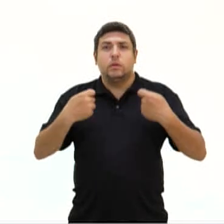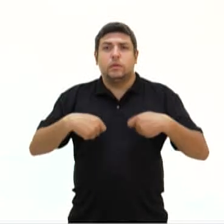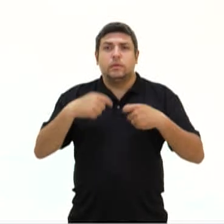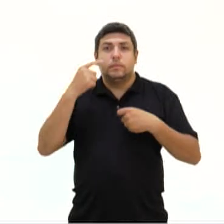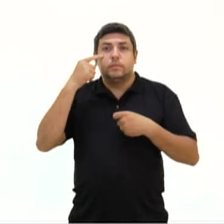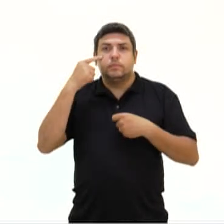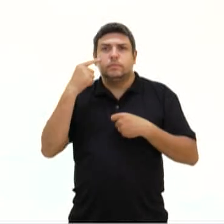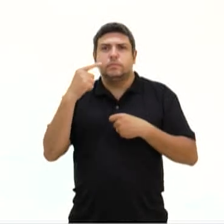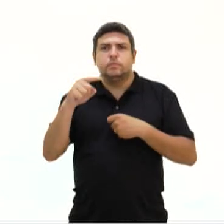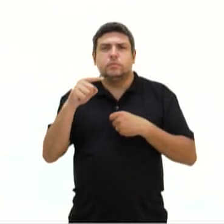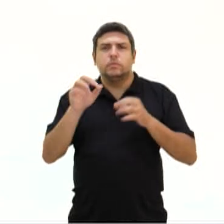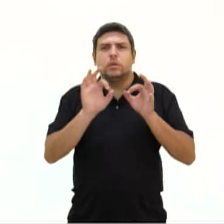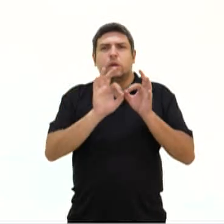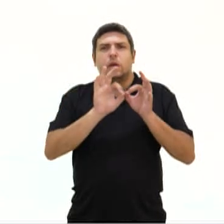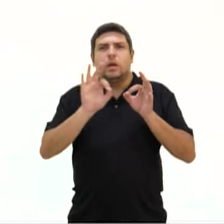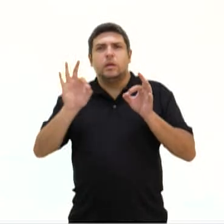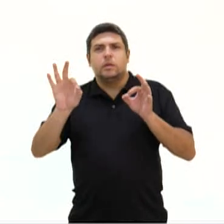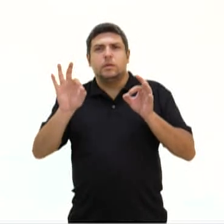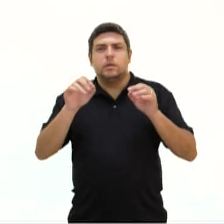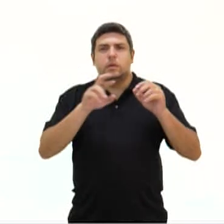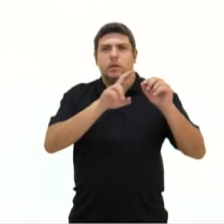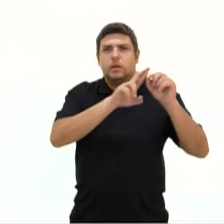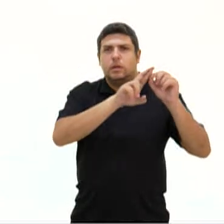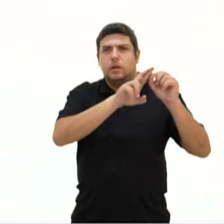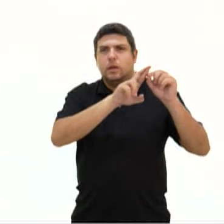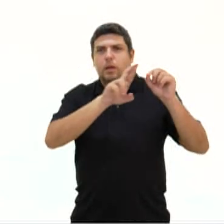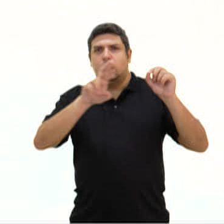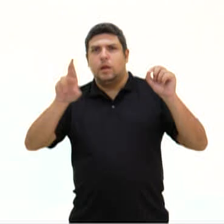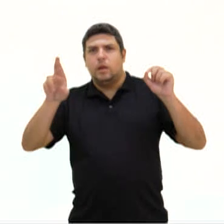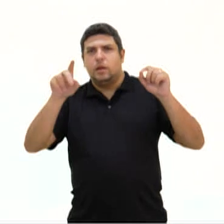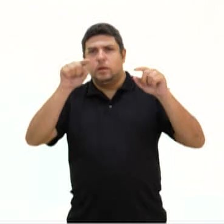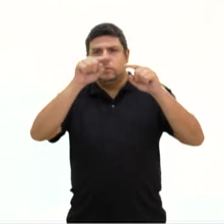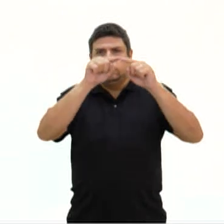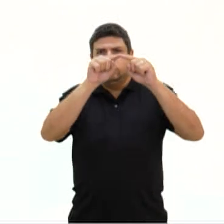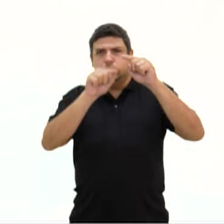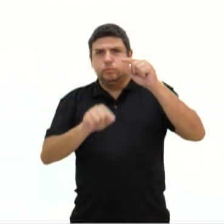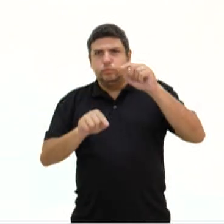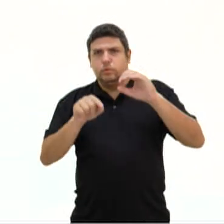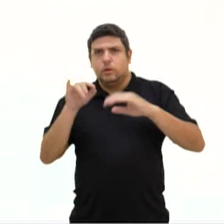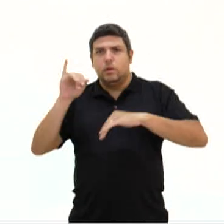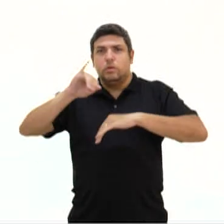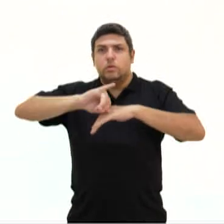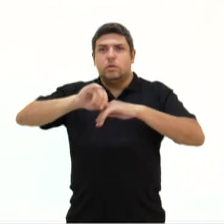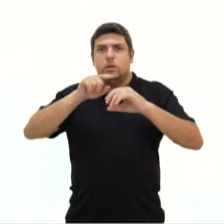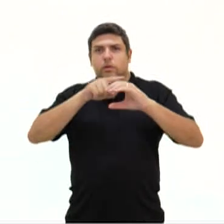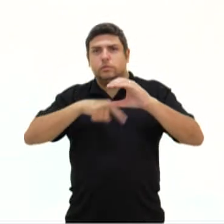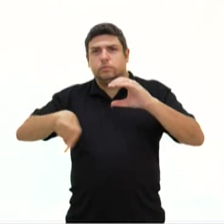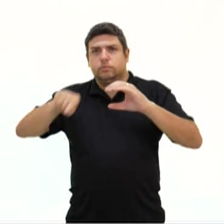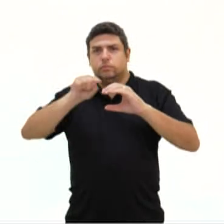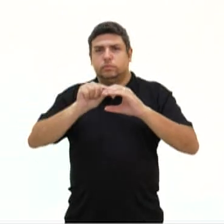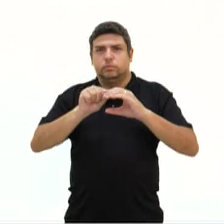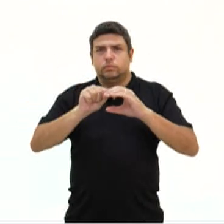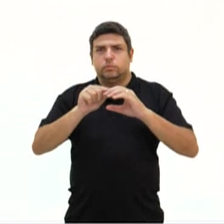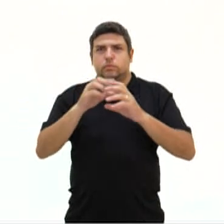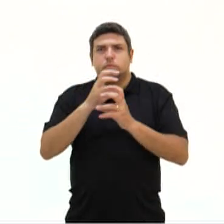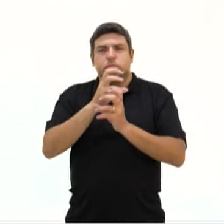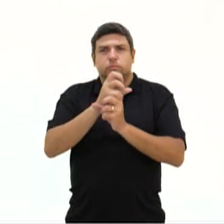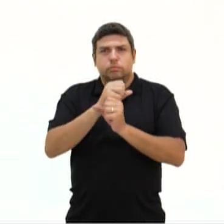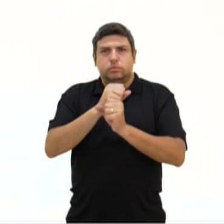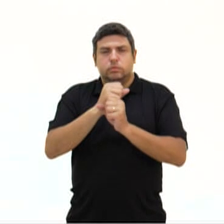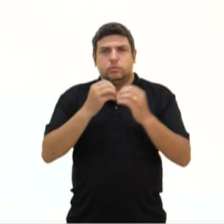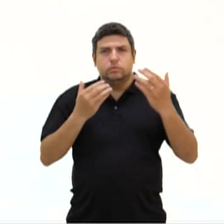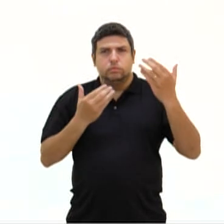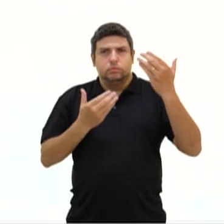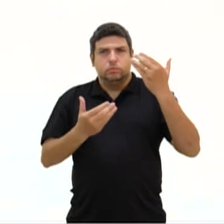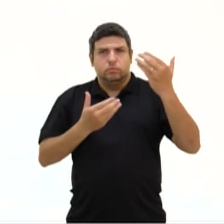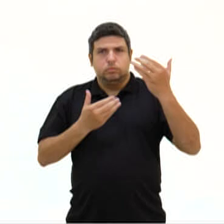essa distância entre a reta e o ponto central. Calcular essa distância e comparar com a medida